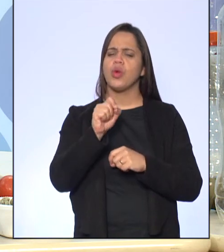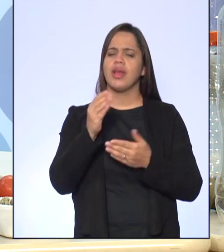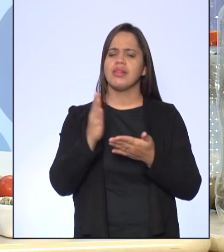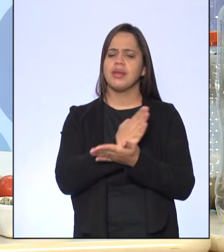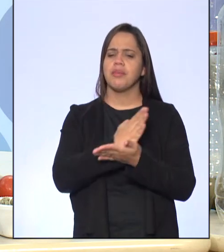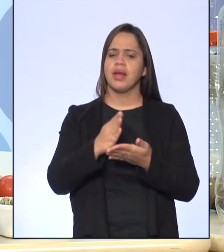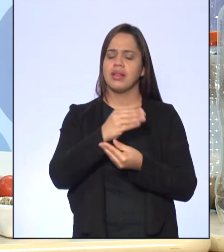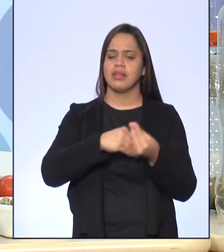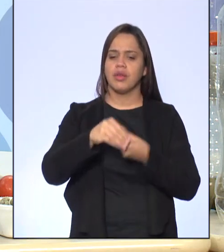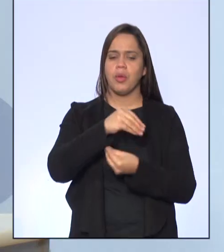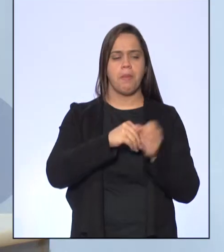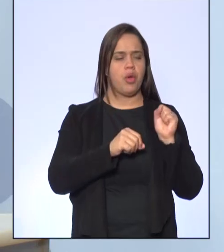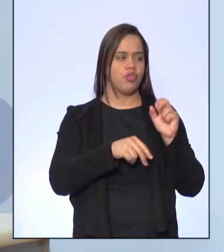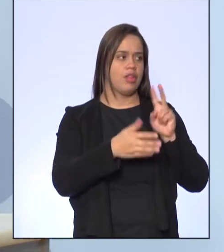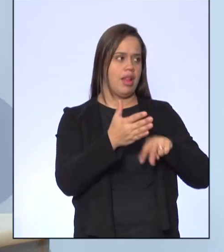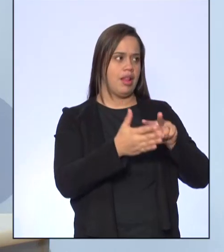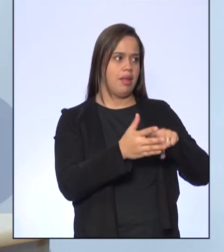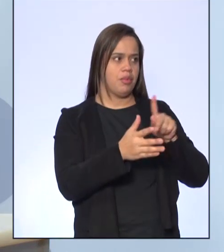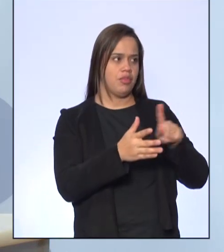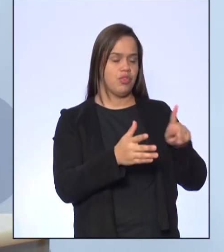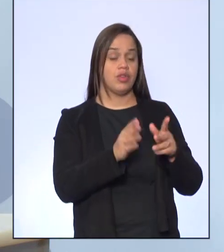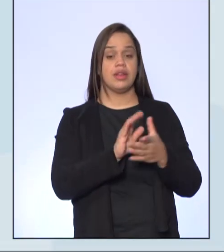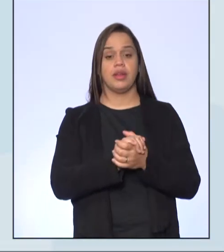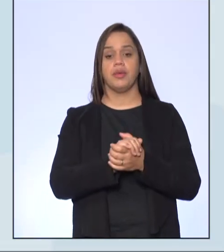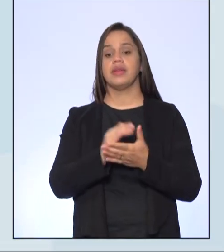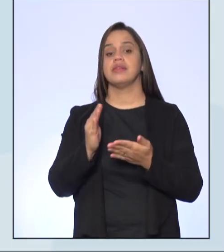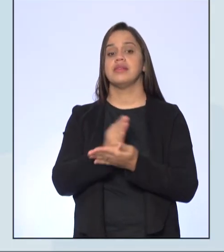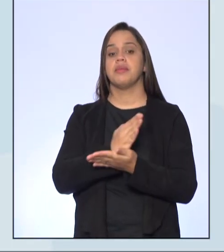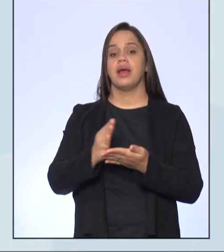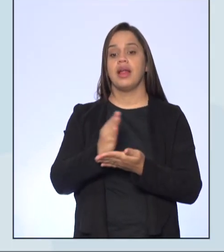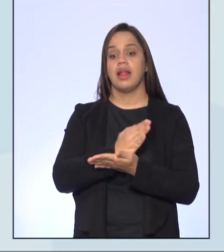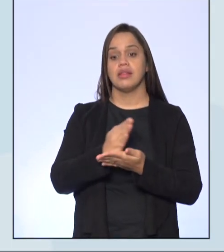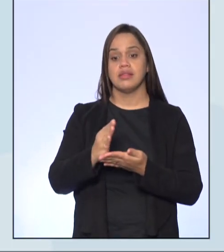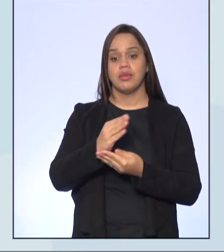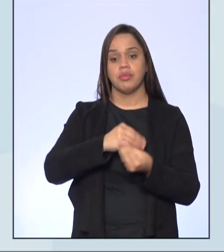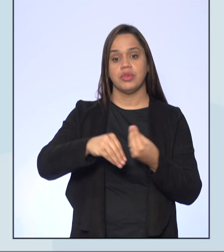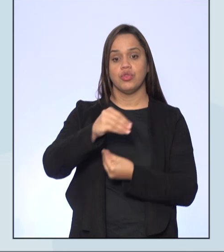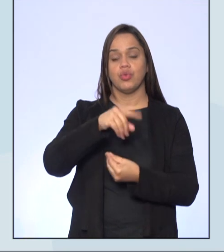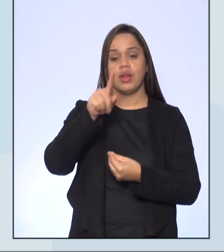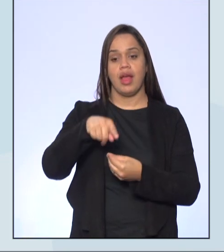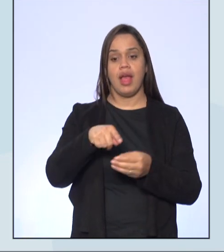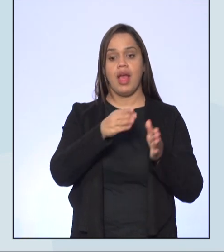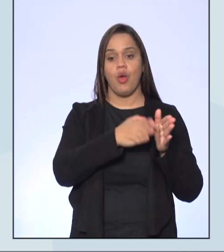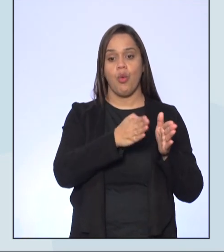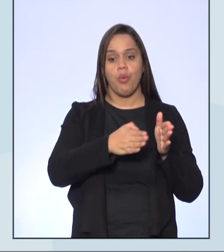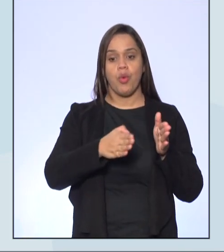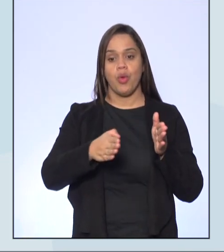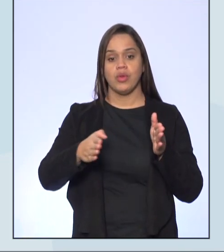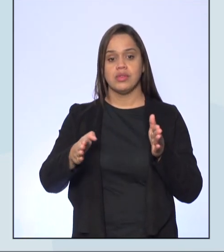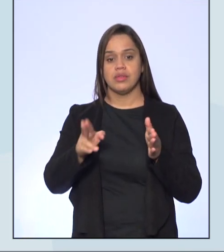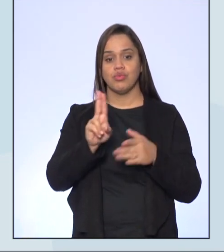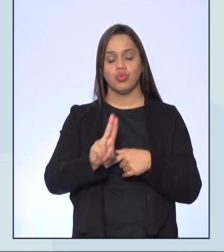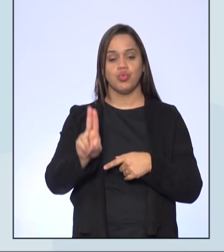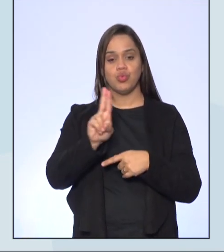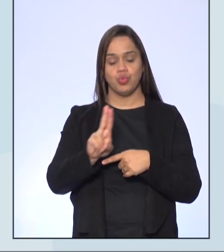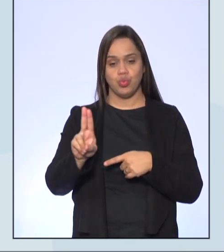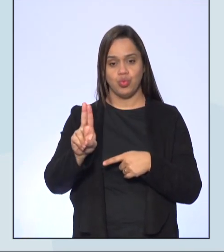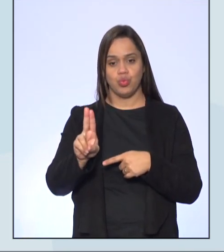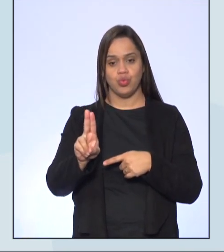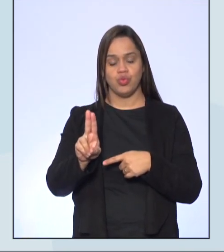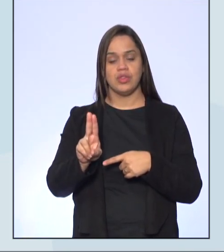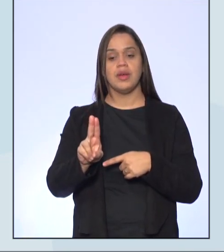Você pode ler para mim, professora? Sim. Então, separação de misturas é o processo utilizado